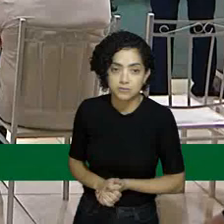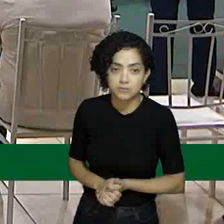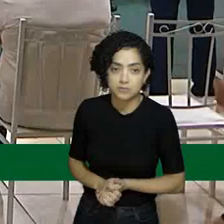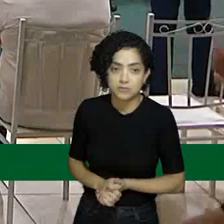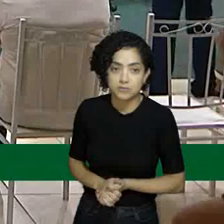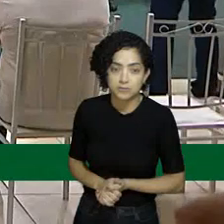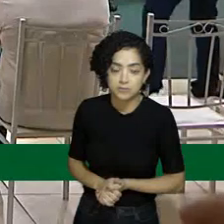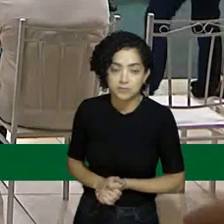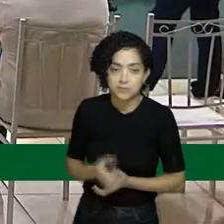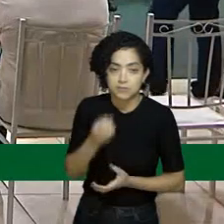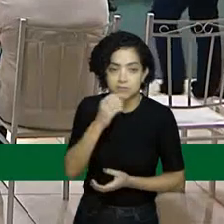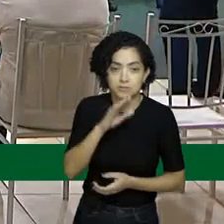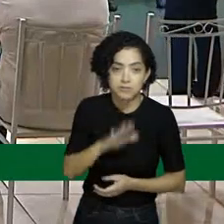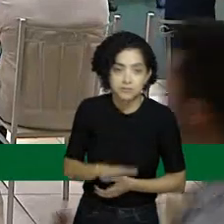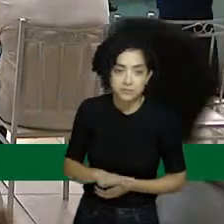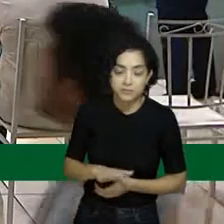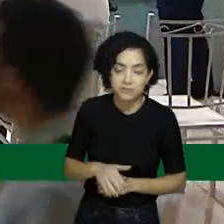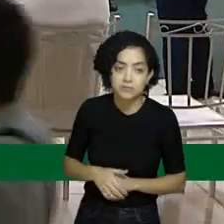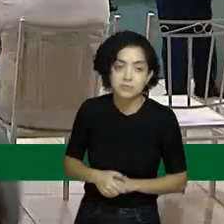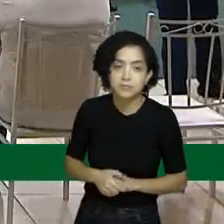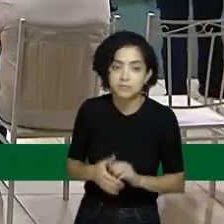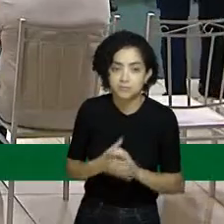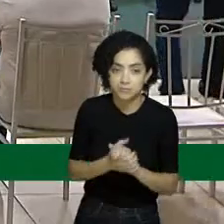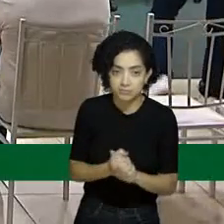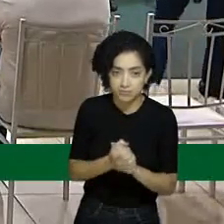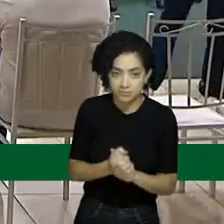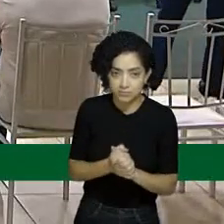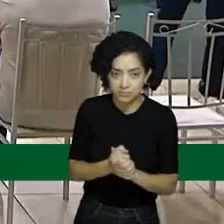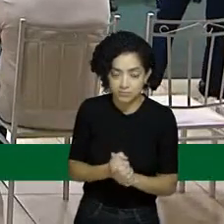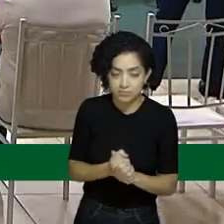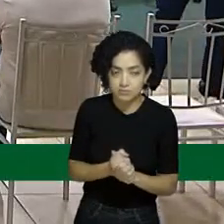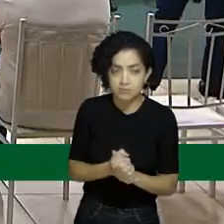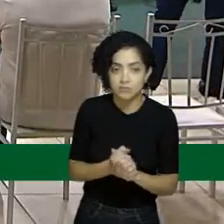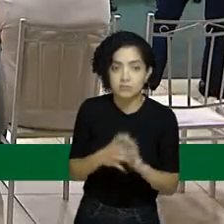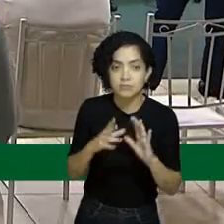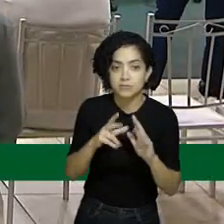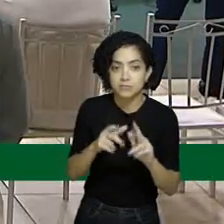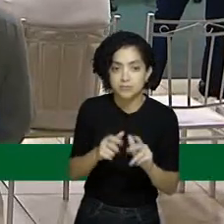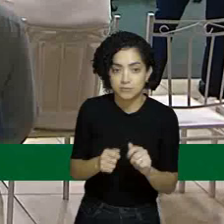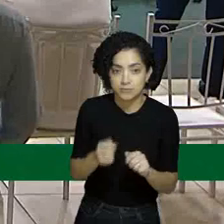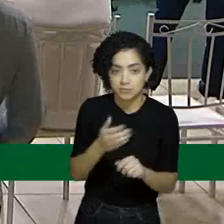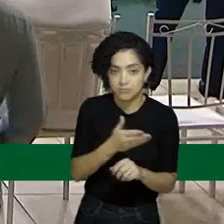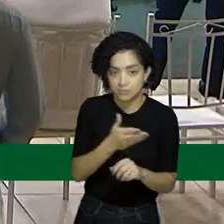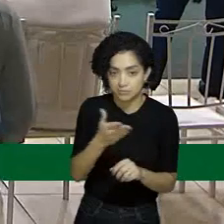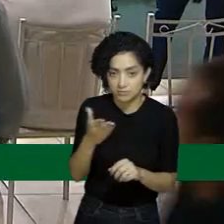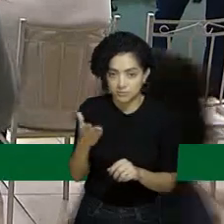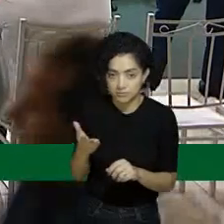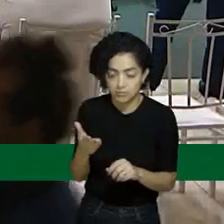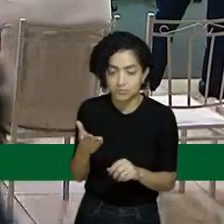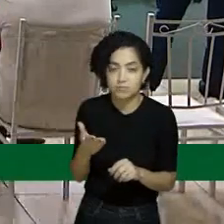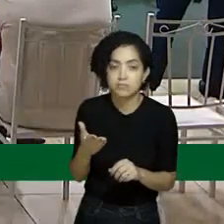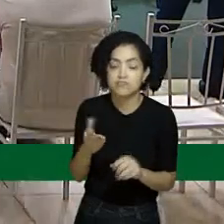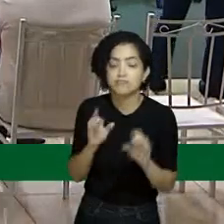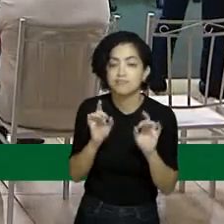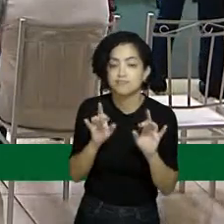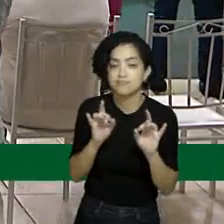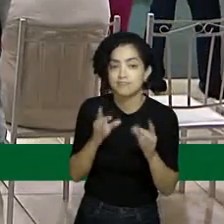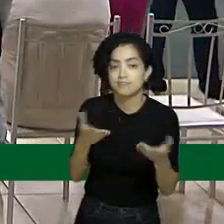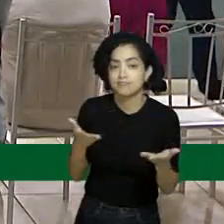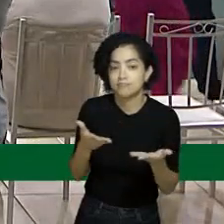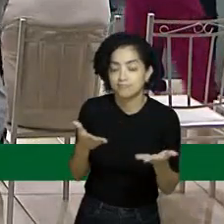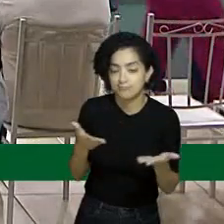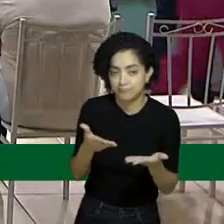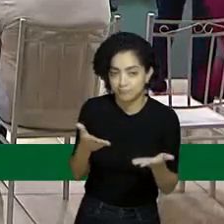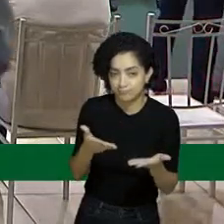Boa tarde, cumprimento a todos e a todas, especialmente hoje